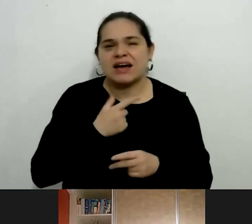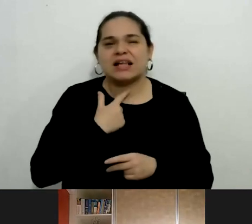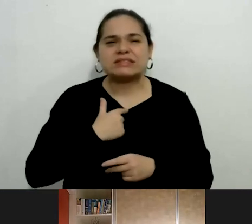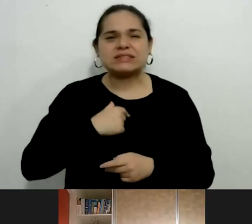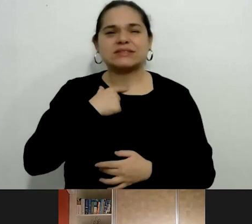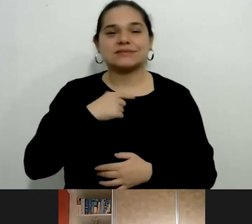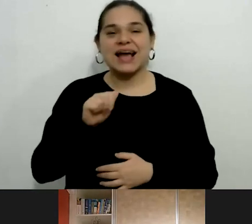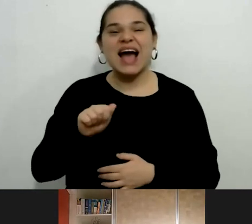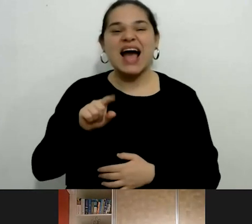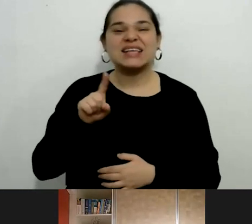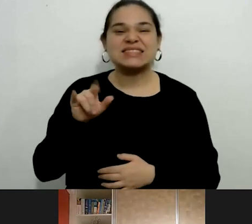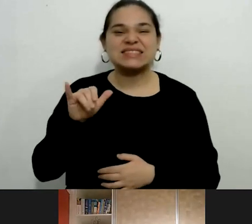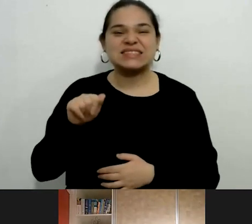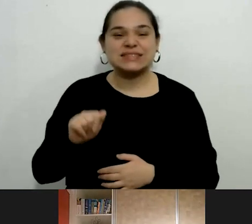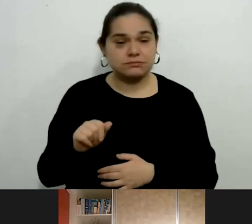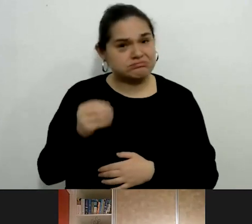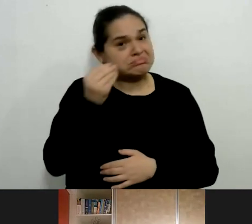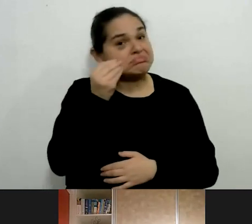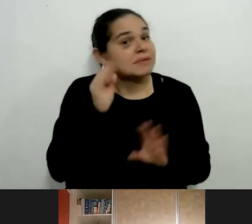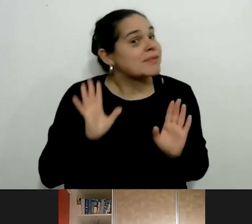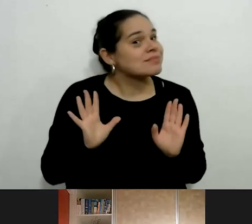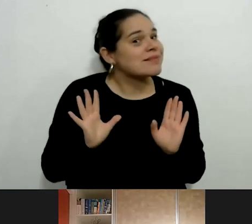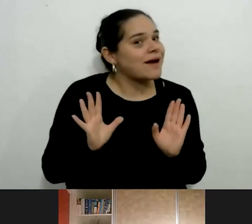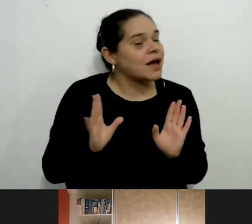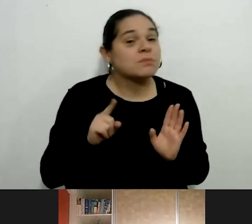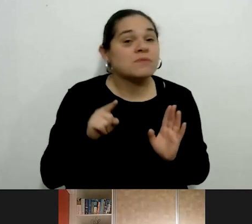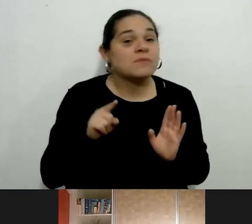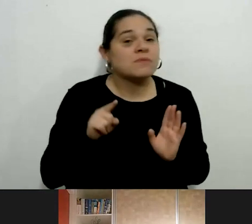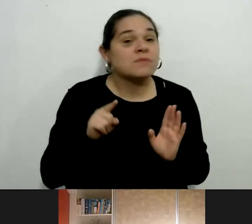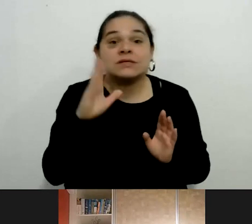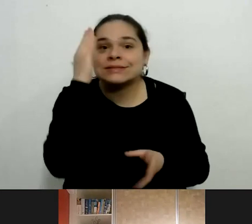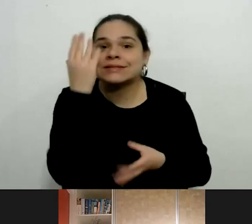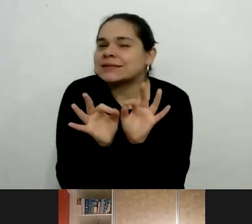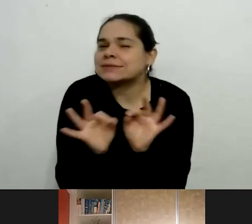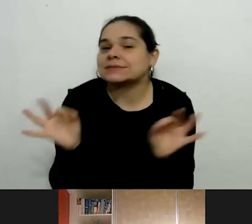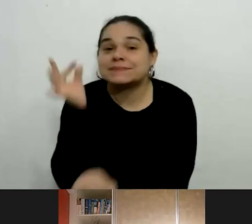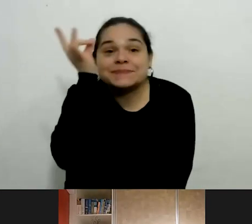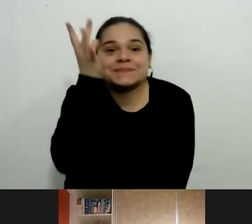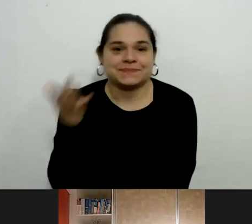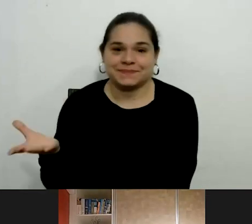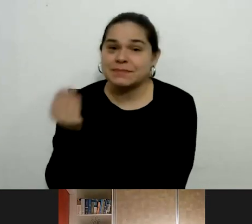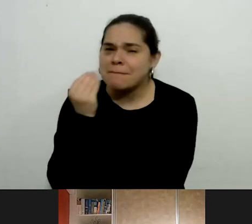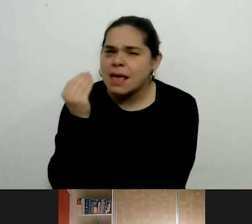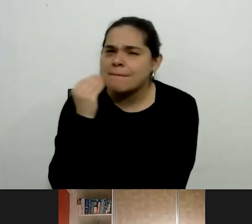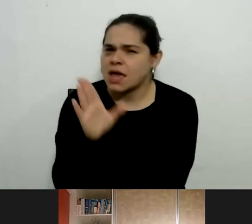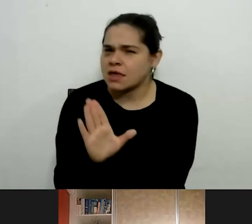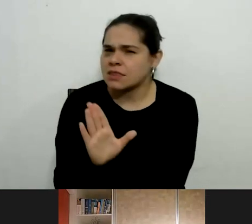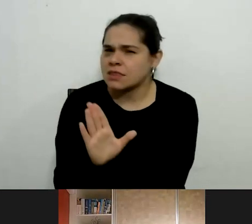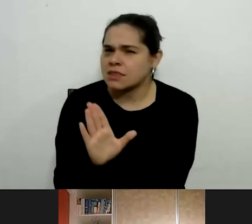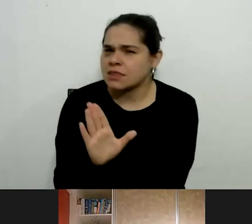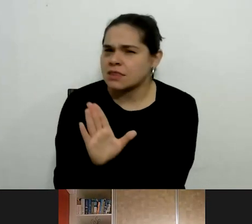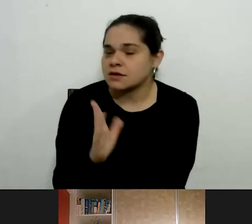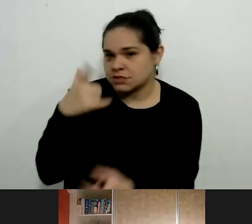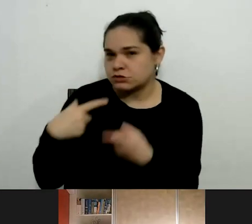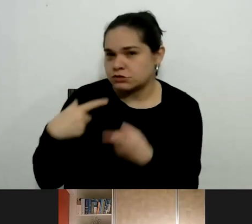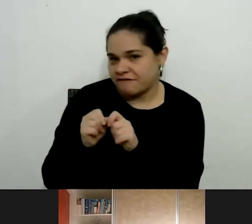liga lá e experimentem pra vocês verem, pra vocês entenderem do que a gente tá falando, experimentem. Não sei se o Guerra fez a ligação, sabia?